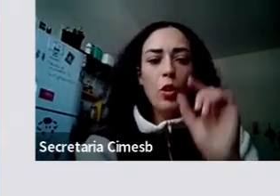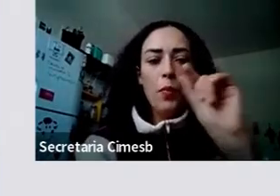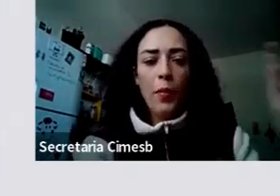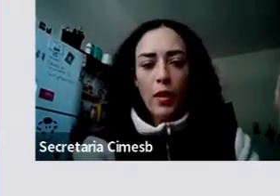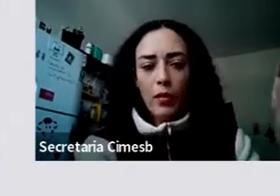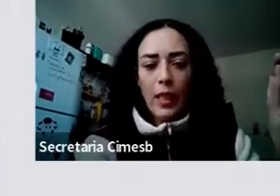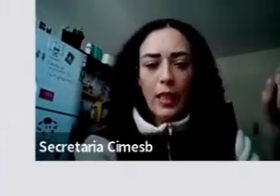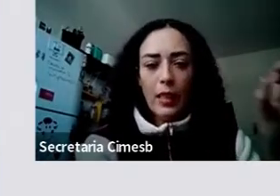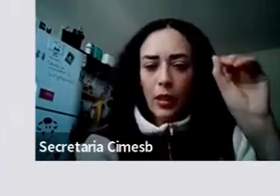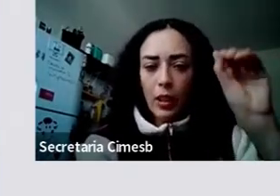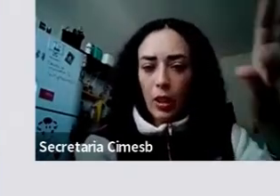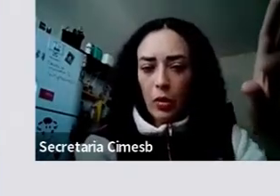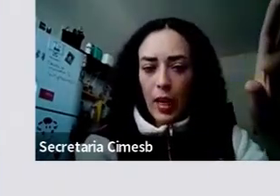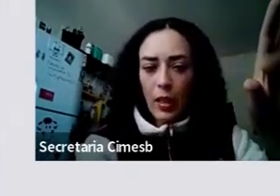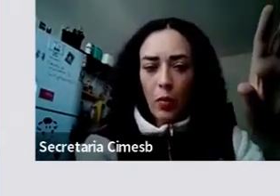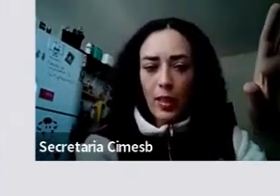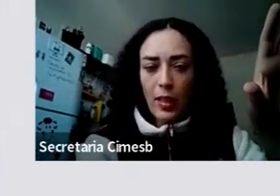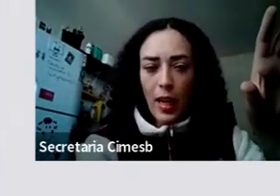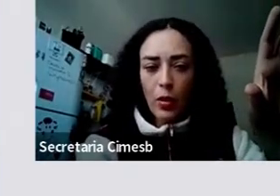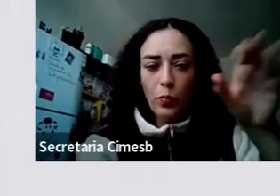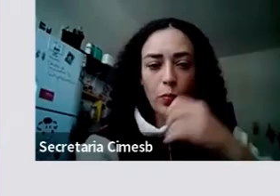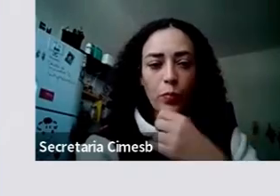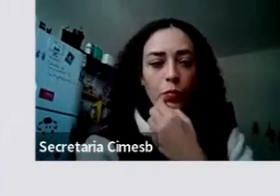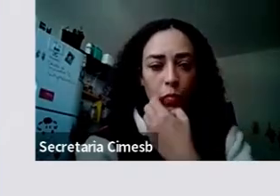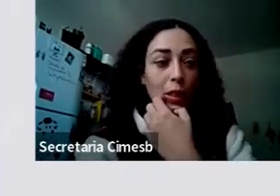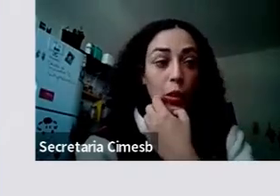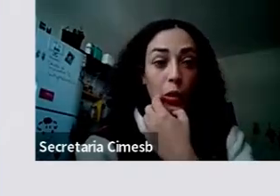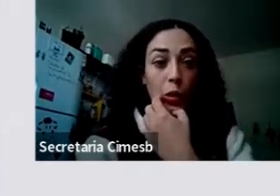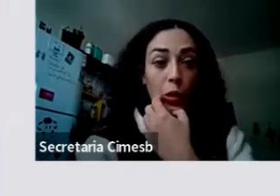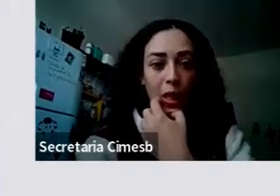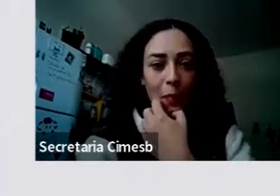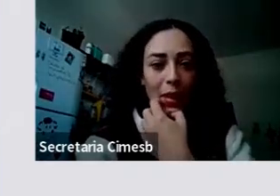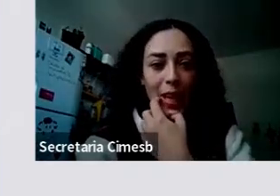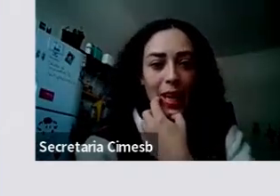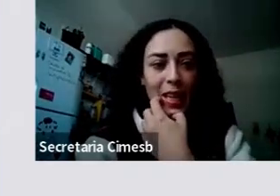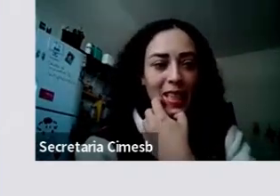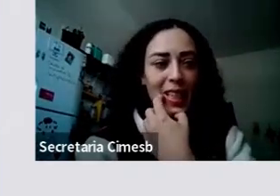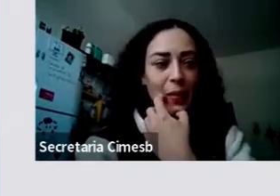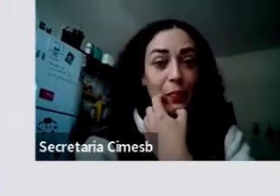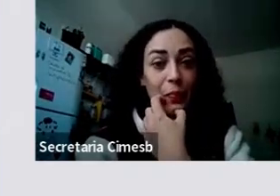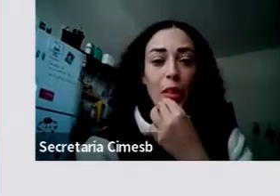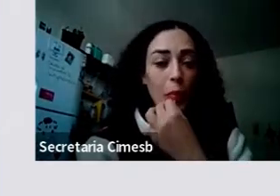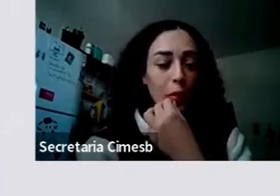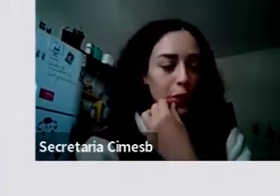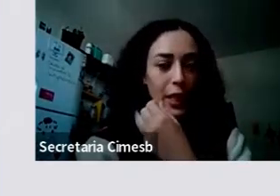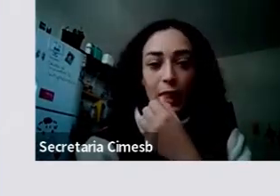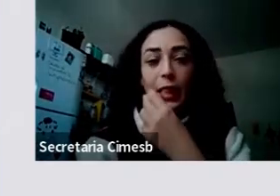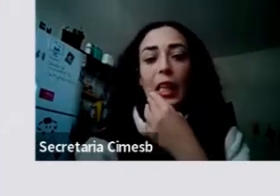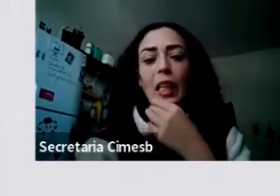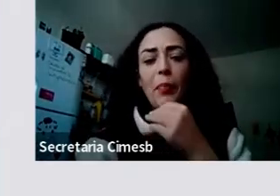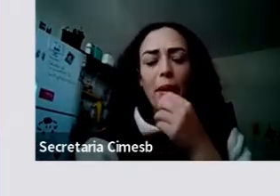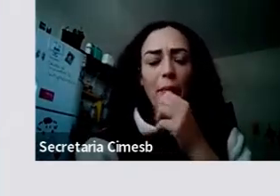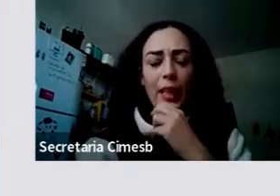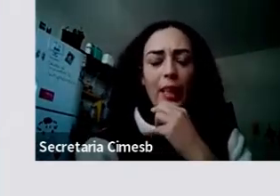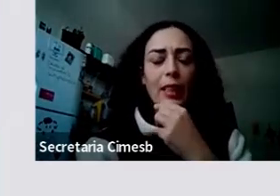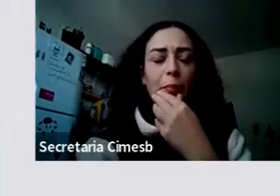PDF, logo no primeiro link você já consegue o acesso. Mas se eu conseguir abaixar ele aqui, já passo para vocês.